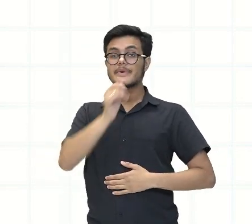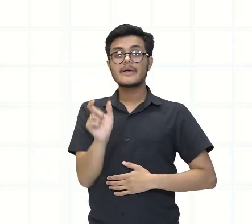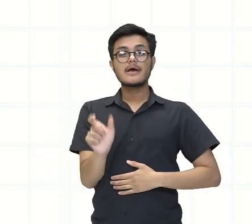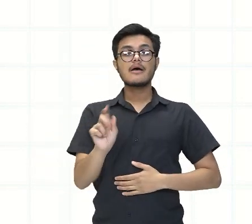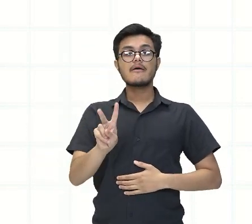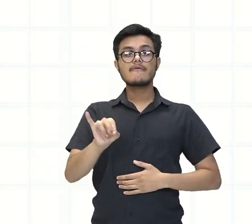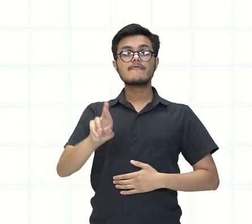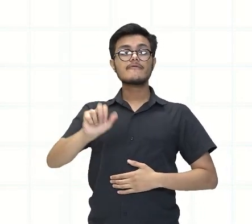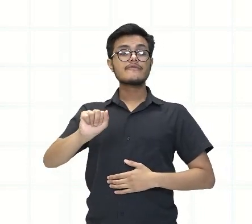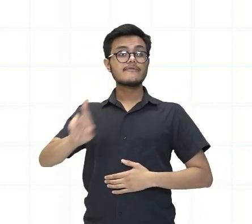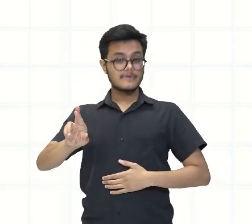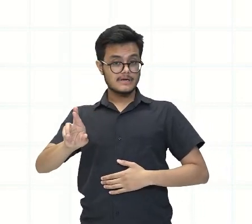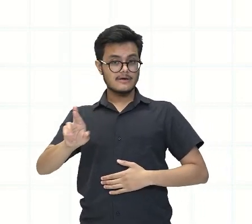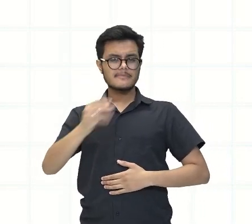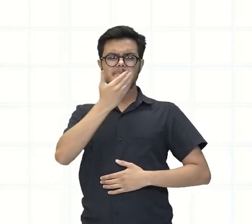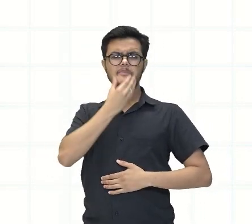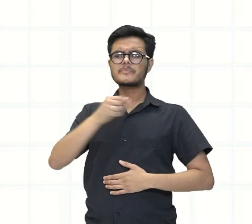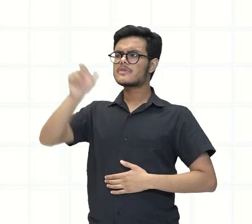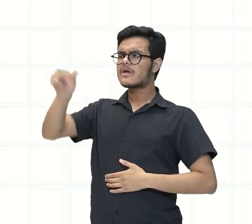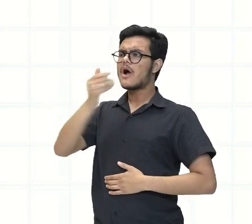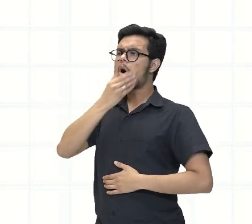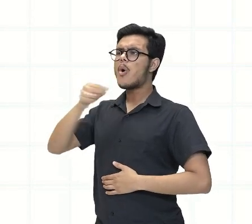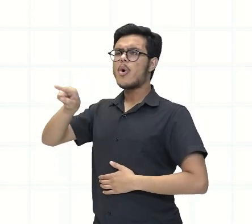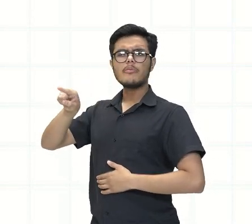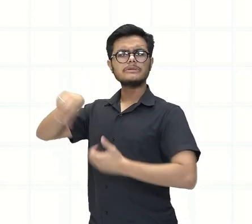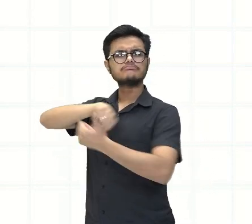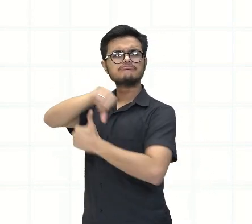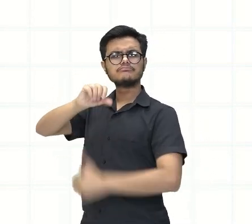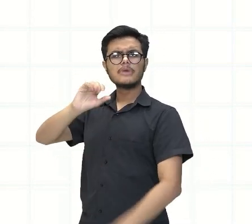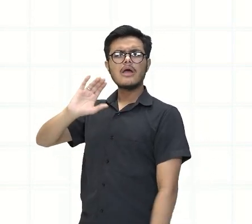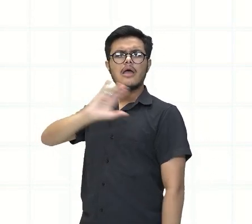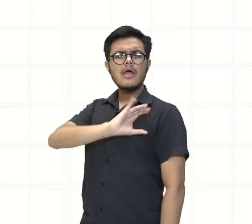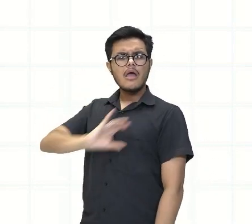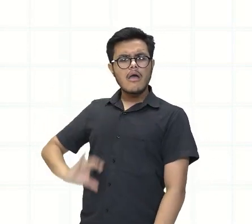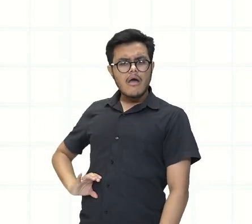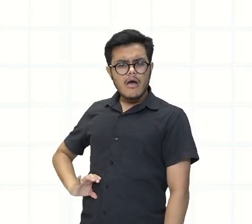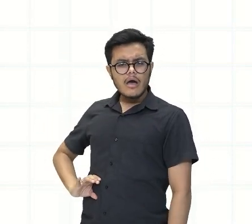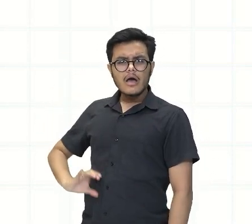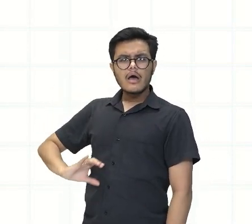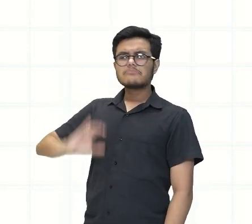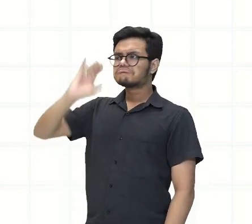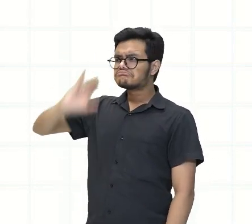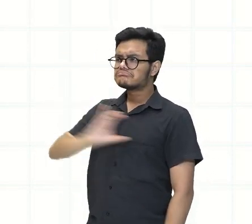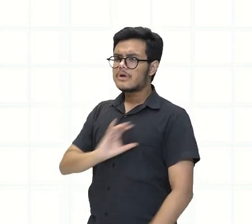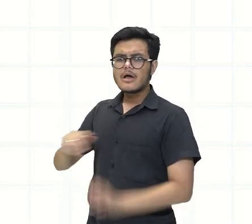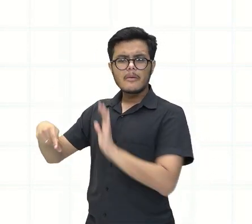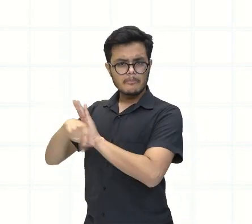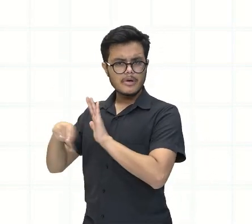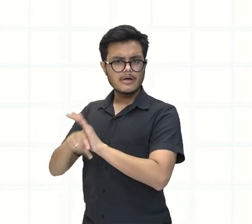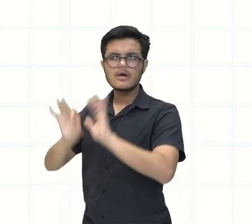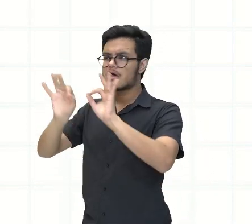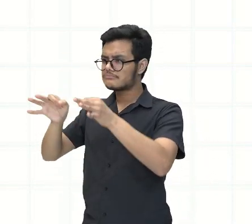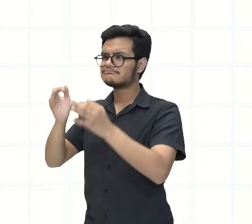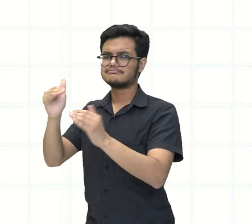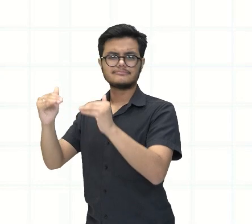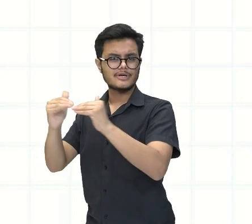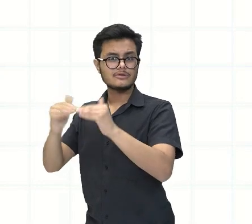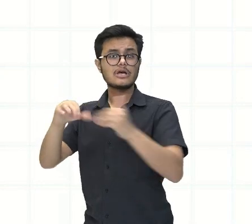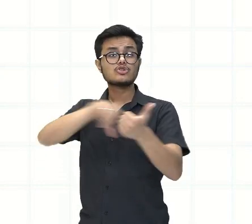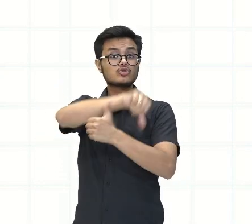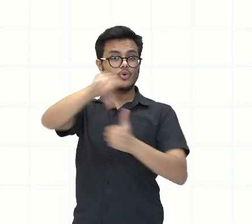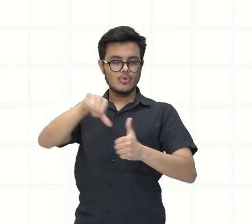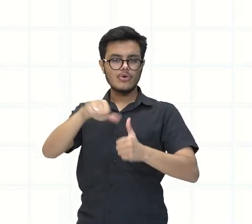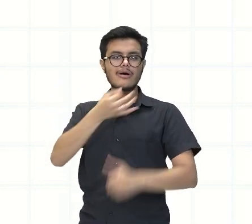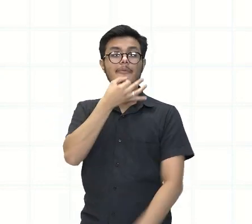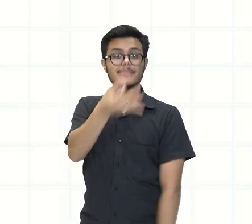virar. João virou cristão. Aqui, este virou está justamente indicando a mudança de estado.